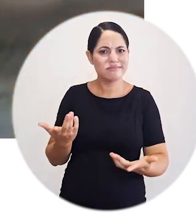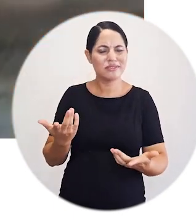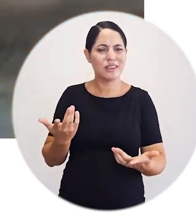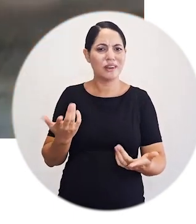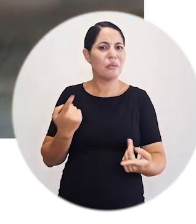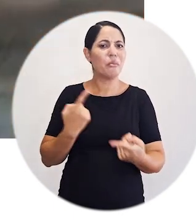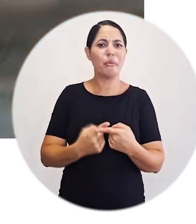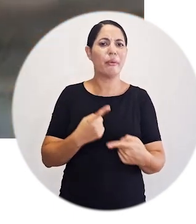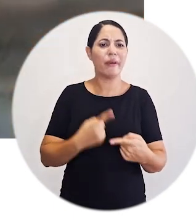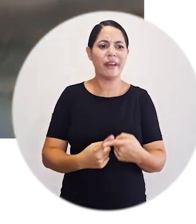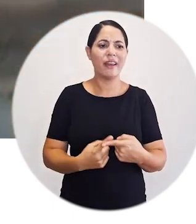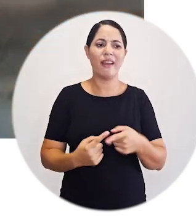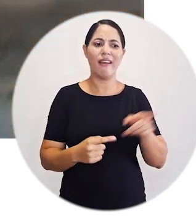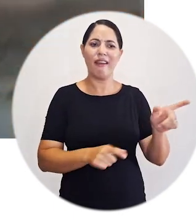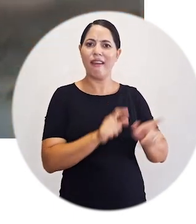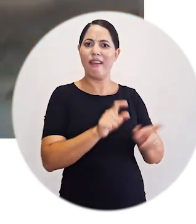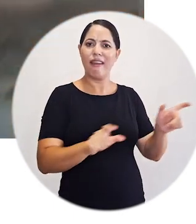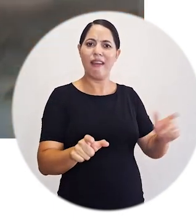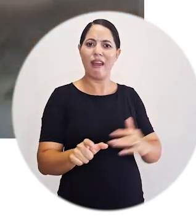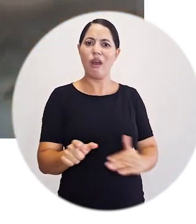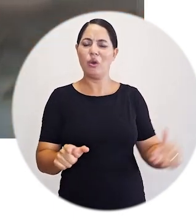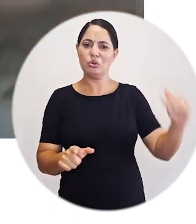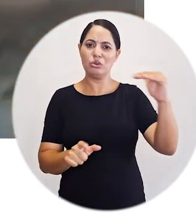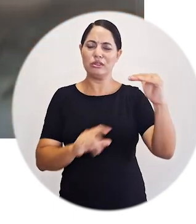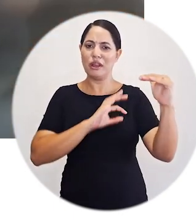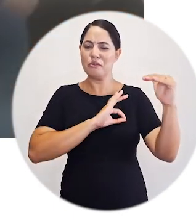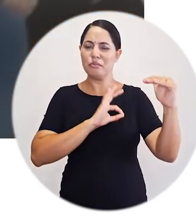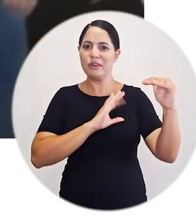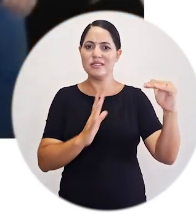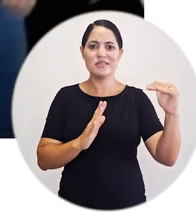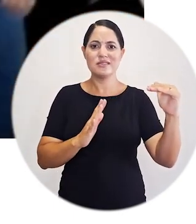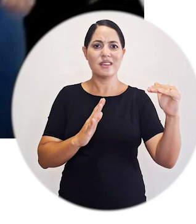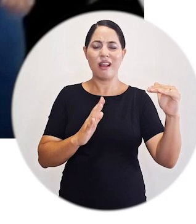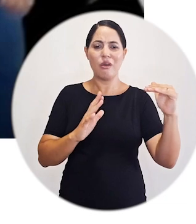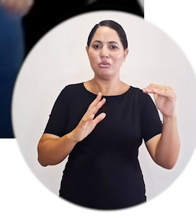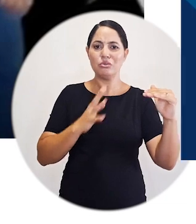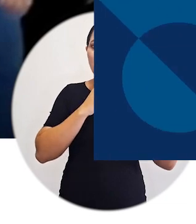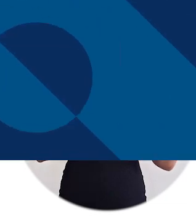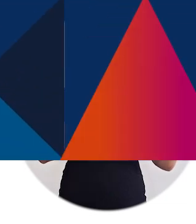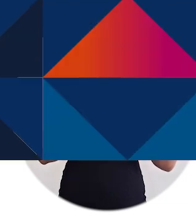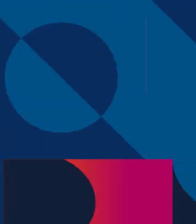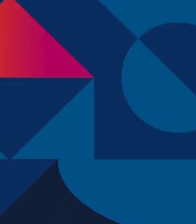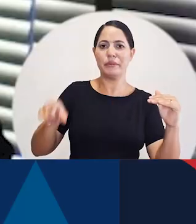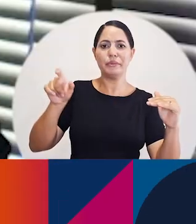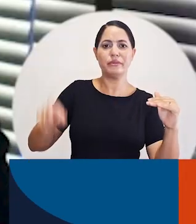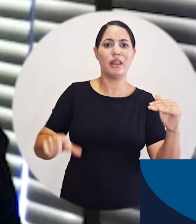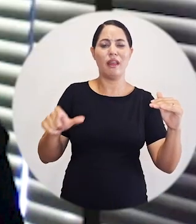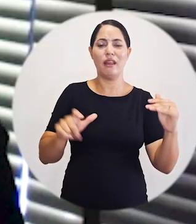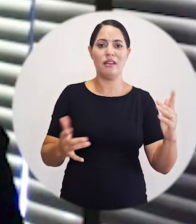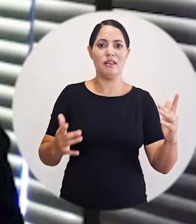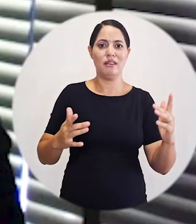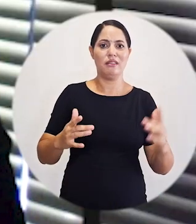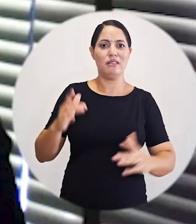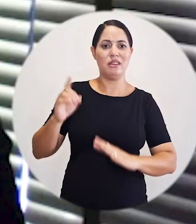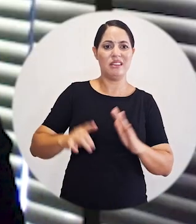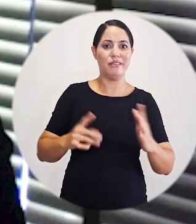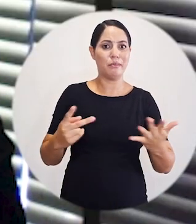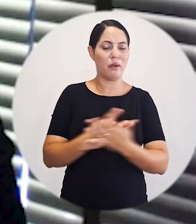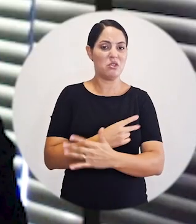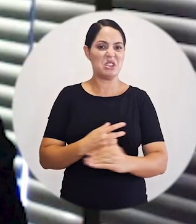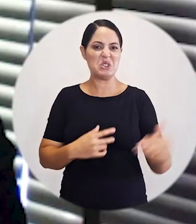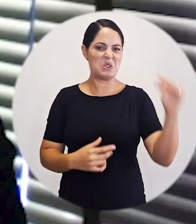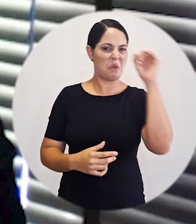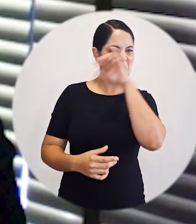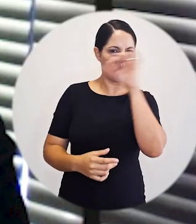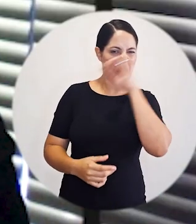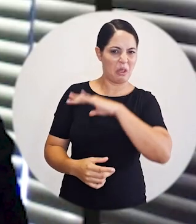desse cenário em virtude da ausência de conhecimento por parte da autoridade pública dos direitos e deveres do advogado. E também, por outro lado, um